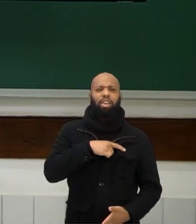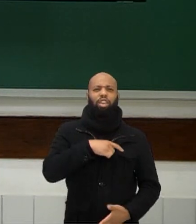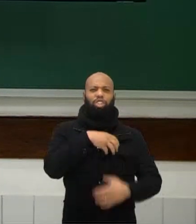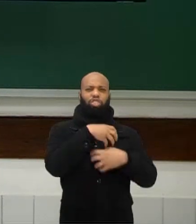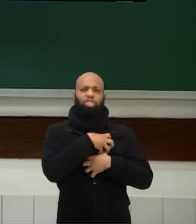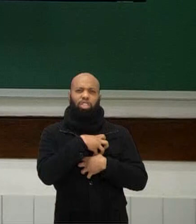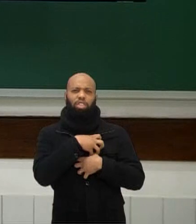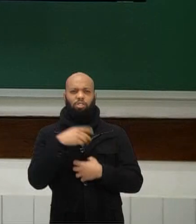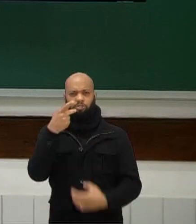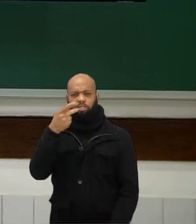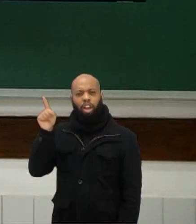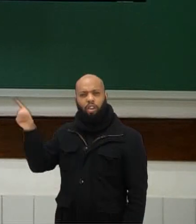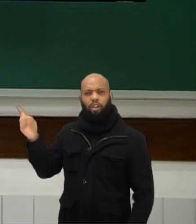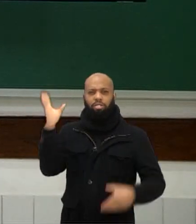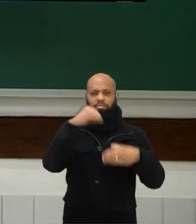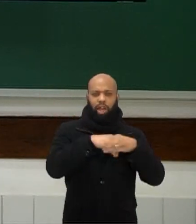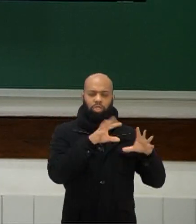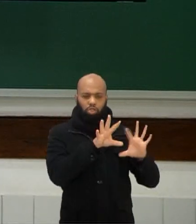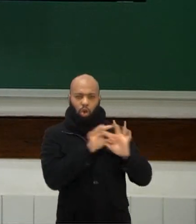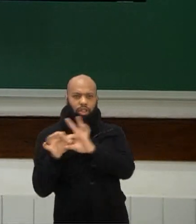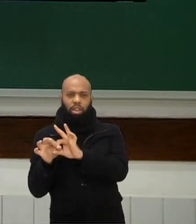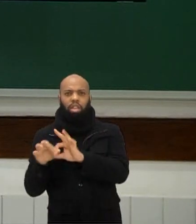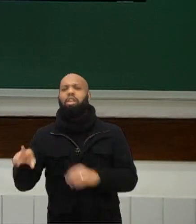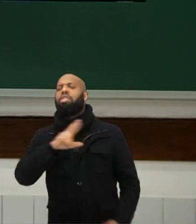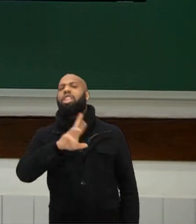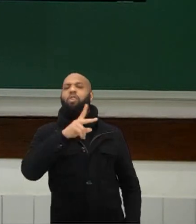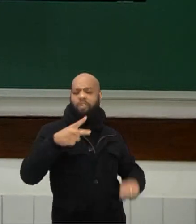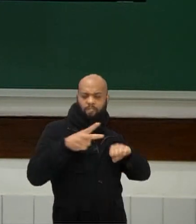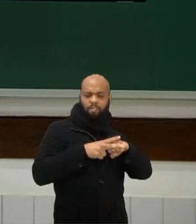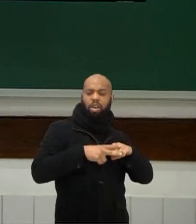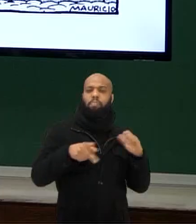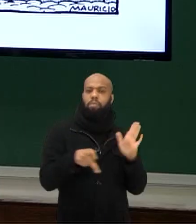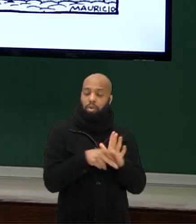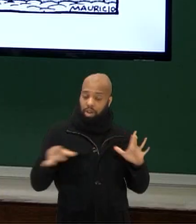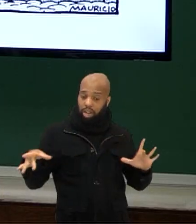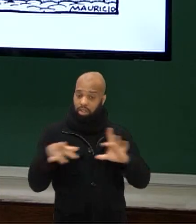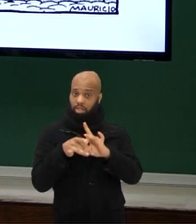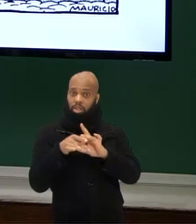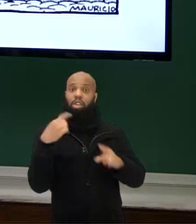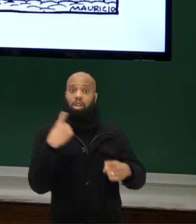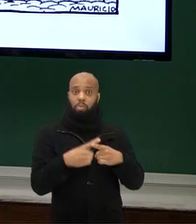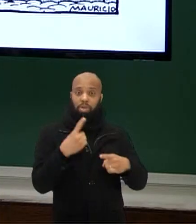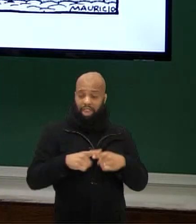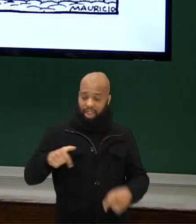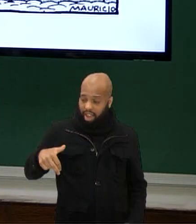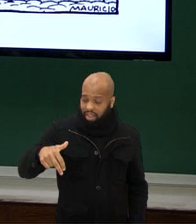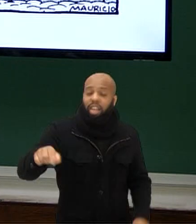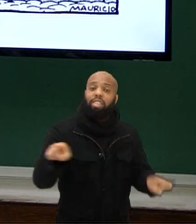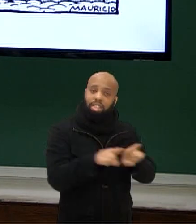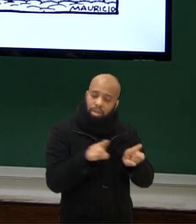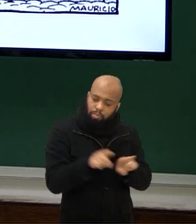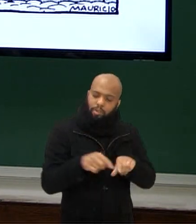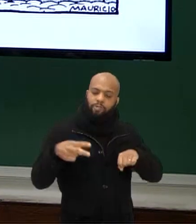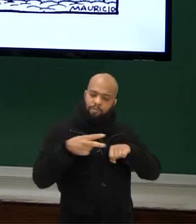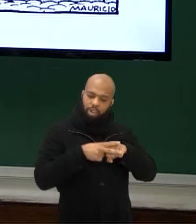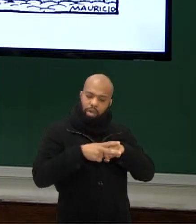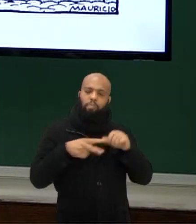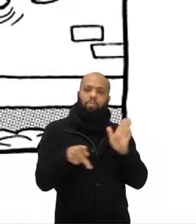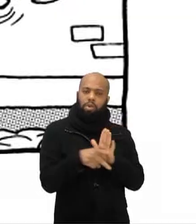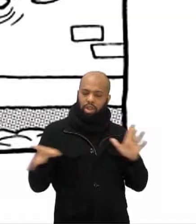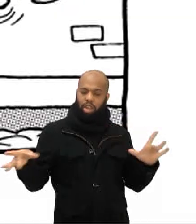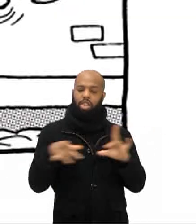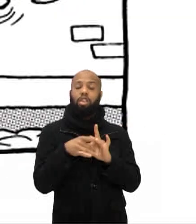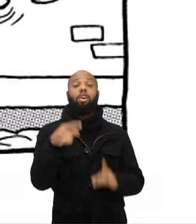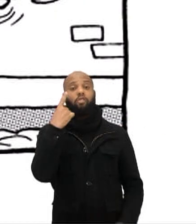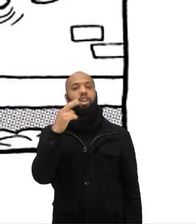naquele contexto, por que que ele não pode ser um verbo de ligação? Porque o andar também é verbo de ligação. Olha o que eu trouxe para vocês como